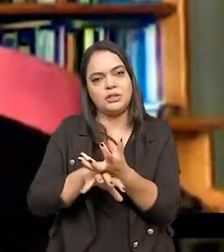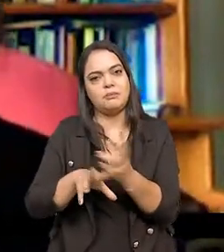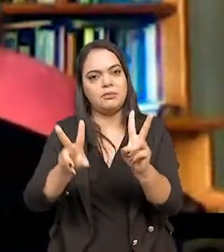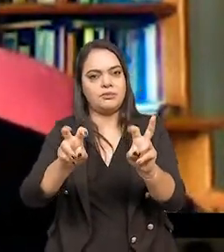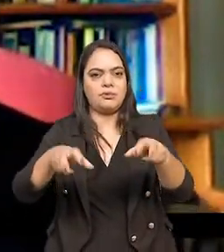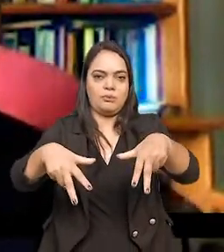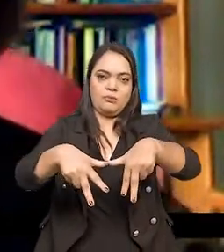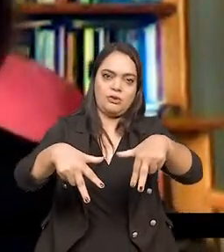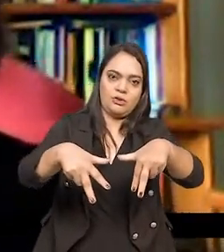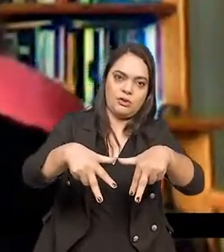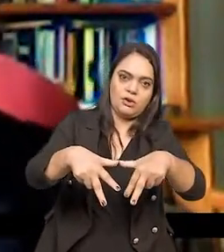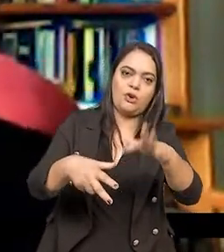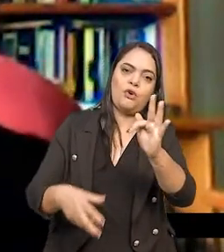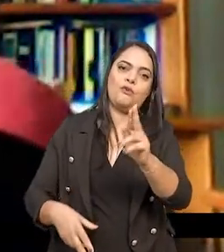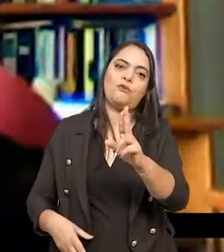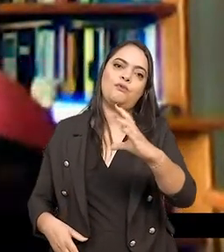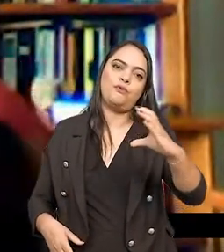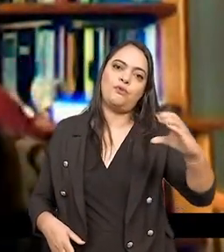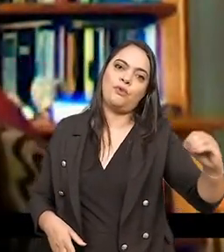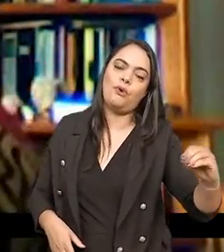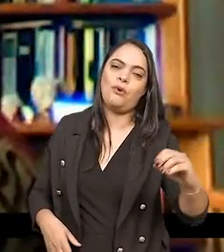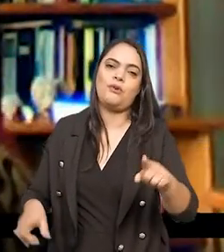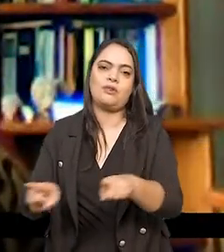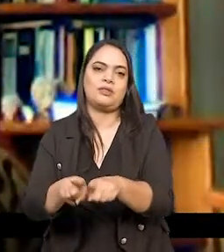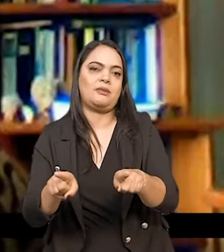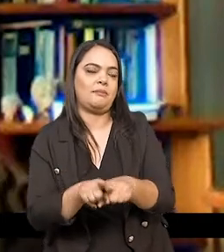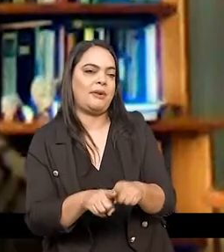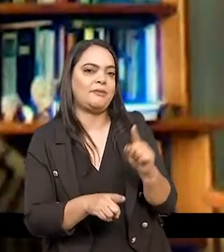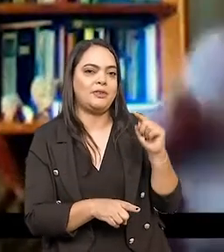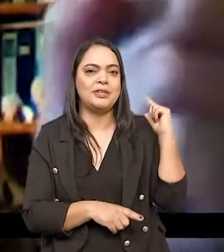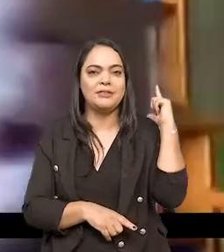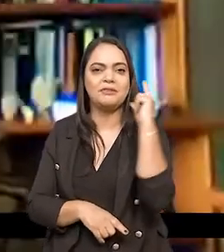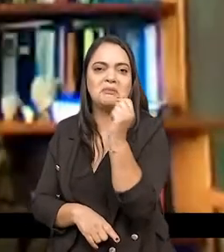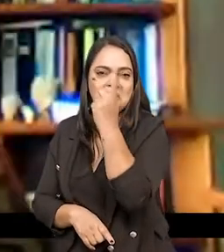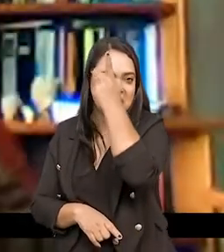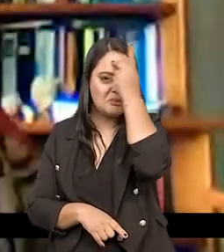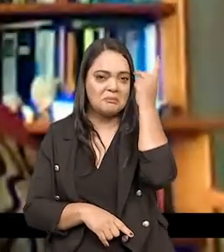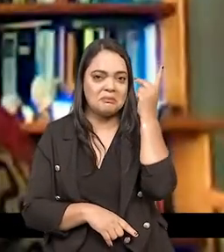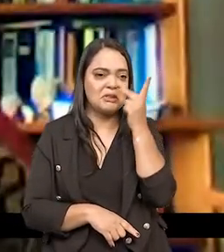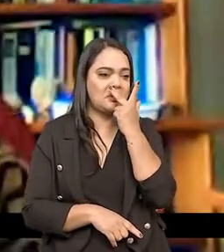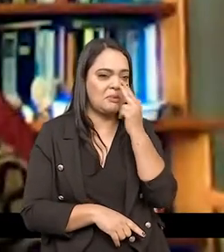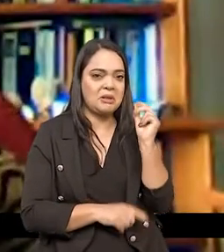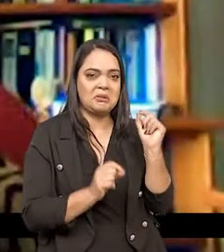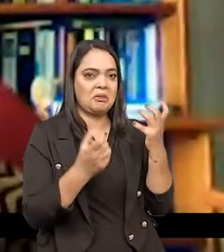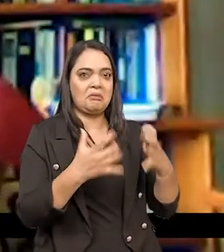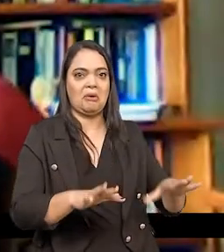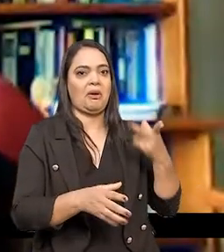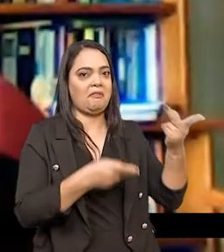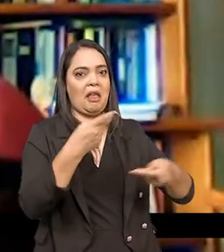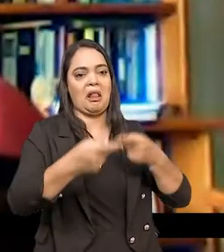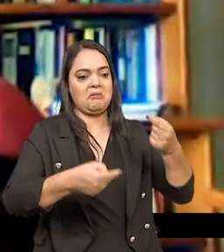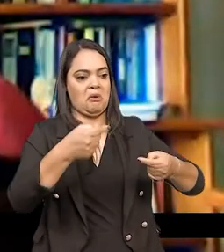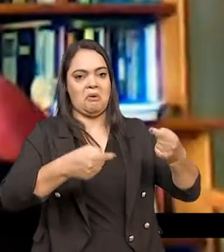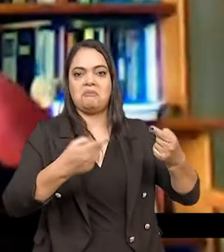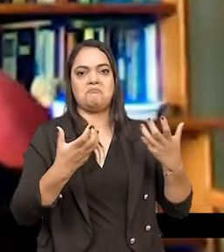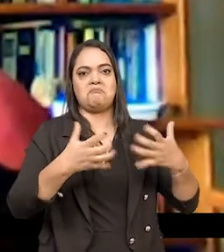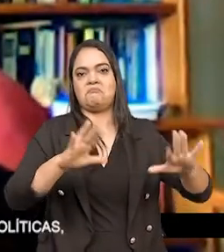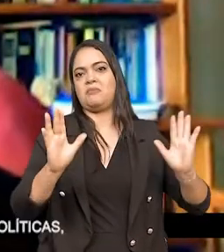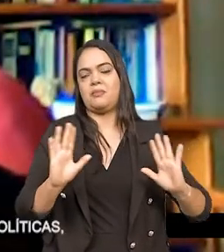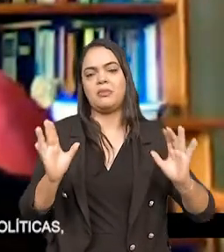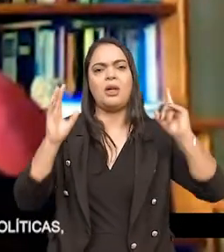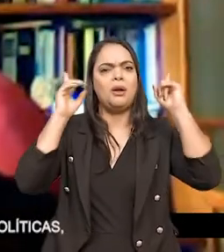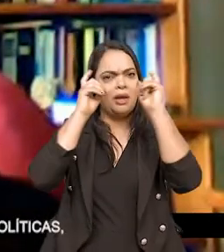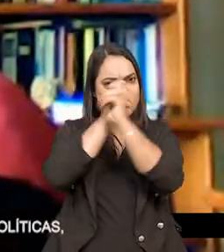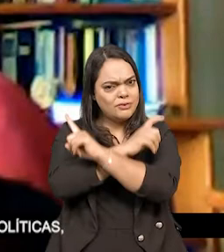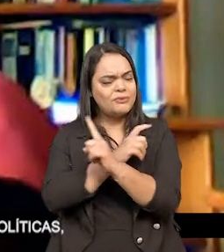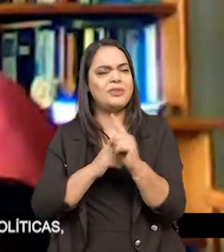dá de gênero, de Foucault. Tu carrega na mala quando tu vai embora, parece que ninguém mais faz, ninguém mais trabalha, entendeu? Então, é uma